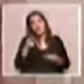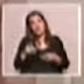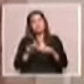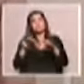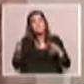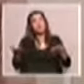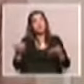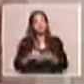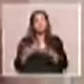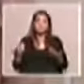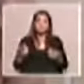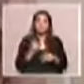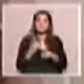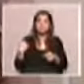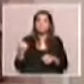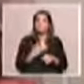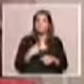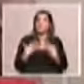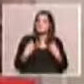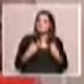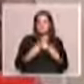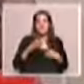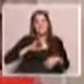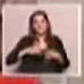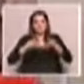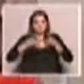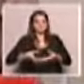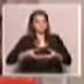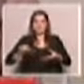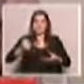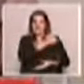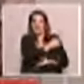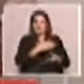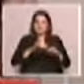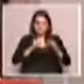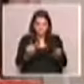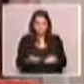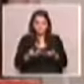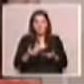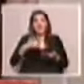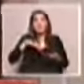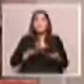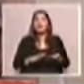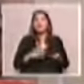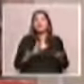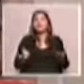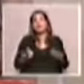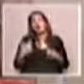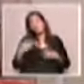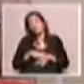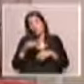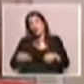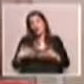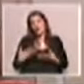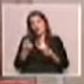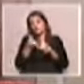o que acontece... Todos nós gostamos de ter um queijo inteiro em casa, provavelmente as condições de restrição económica hoje em dia